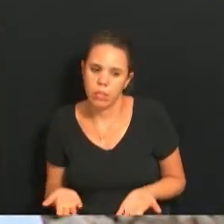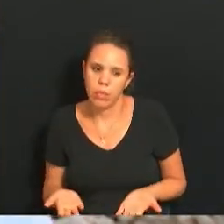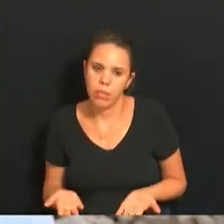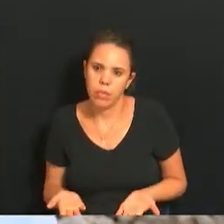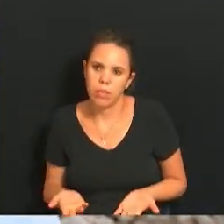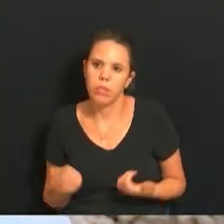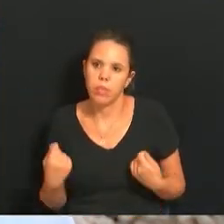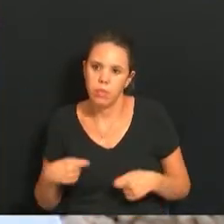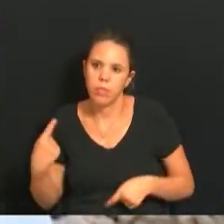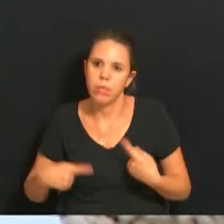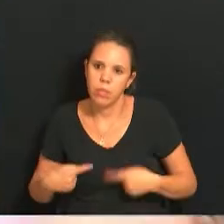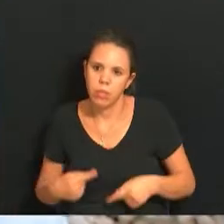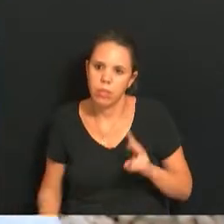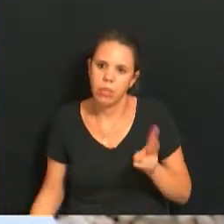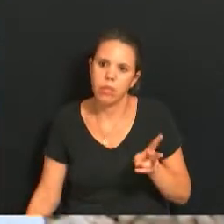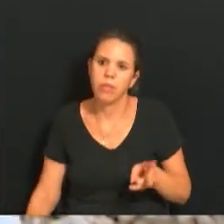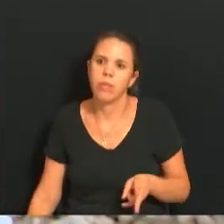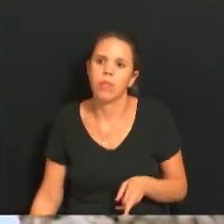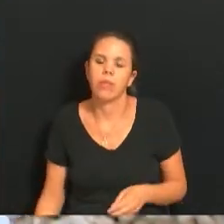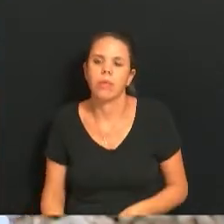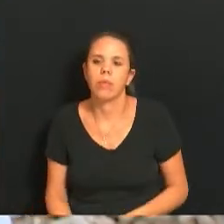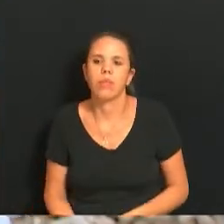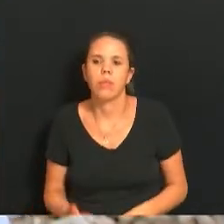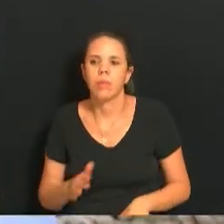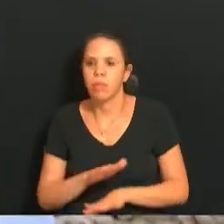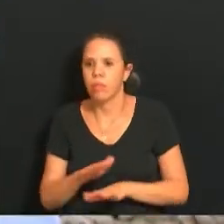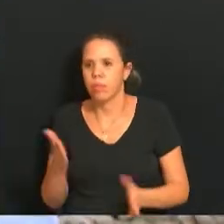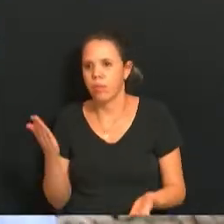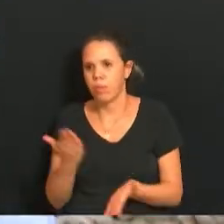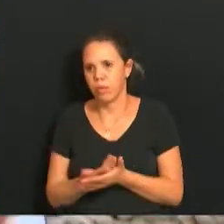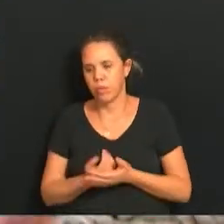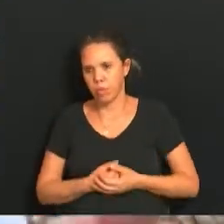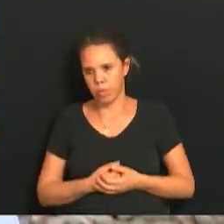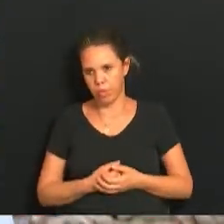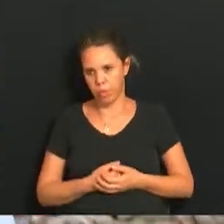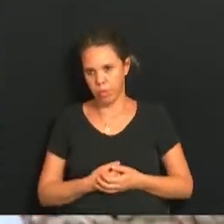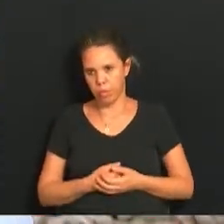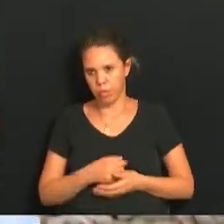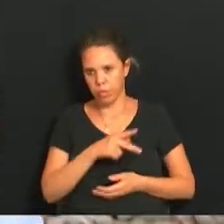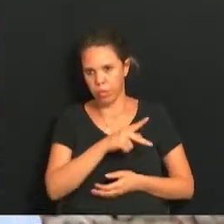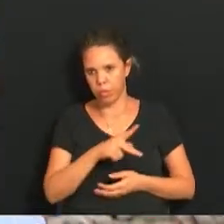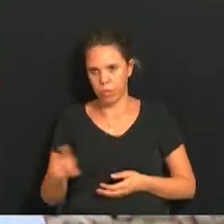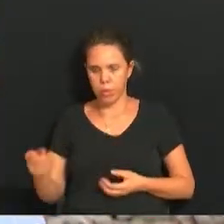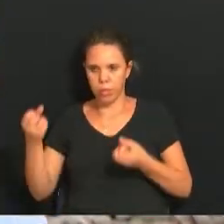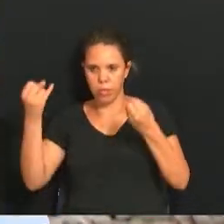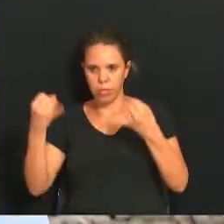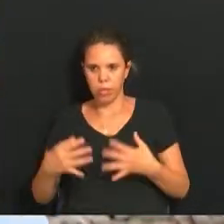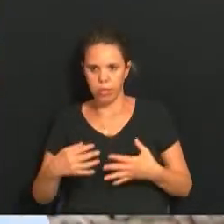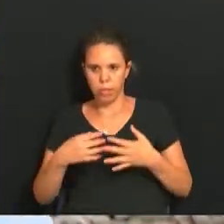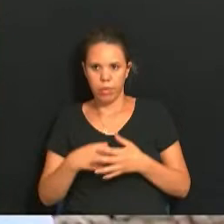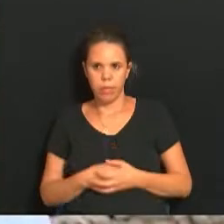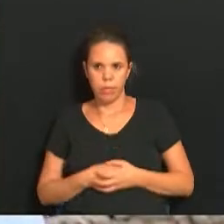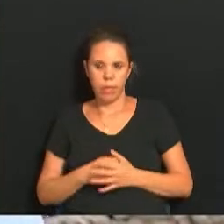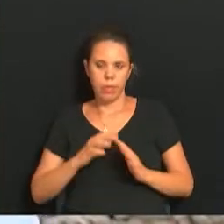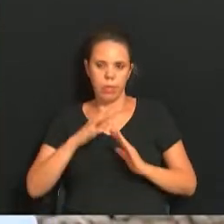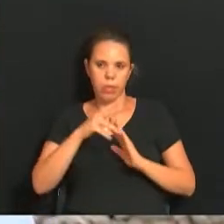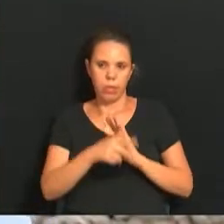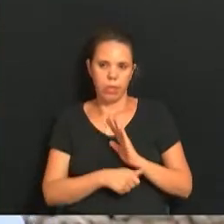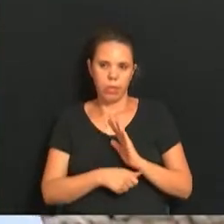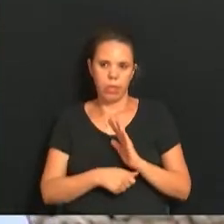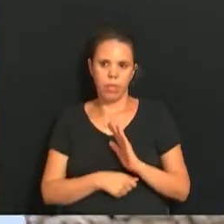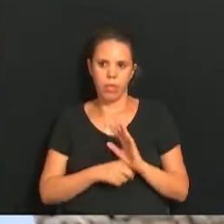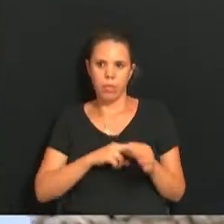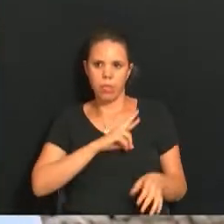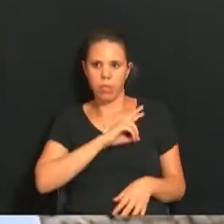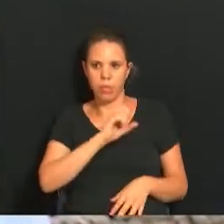ser discutidos. Não é uma pauta que se esgota num assunto. Enquanto o presidente da Comissão Permanente de Meio Ambiente, Luiz